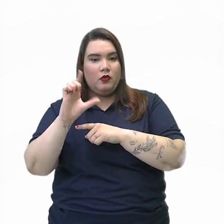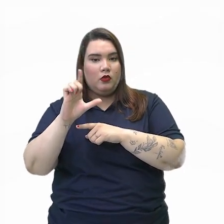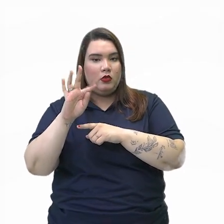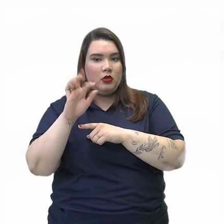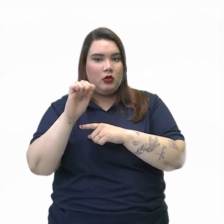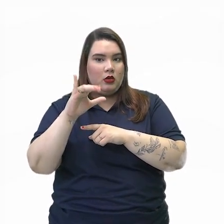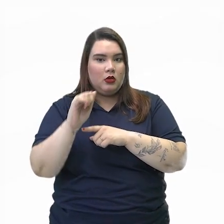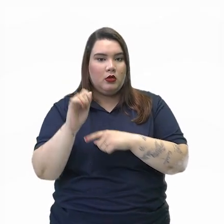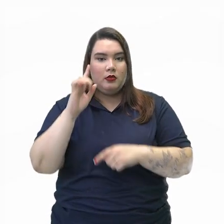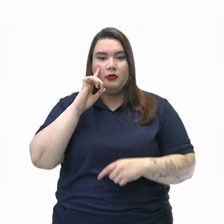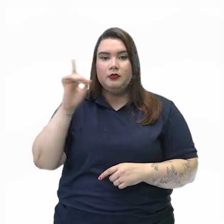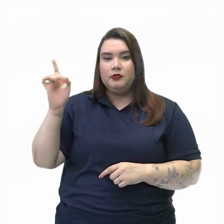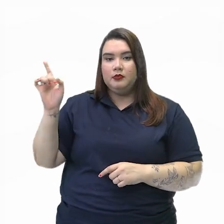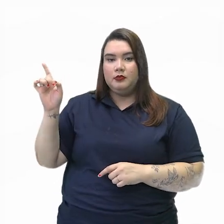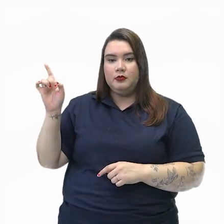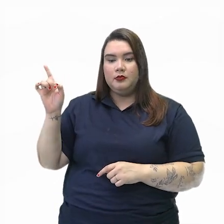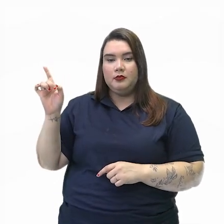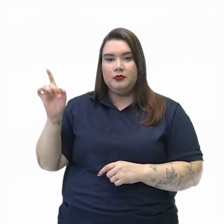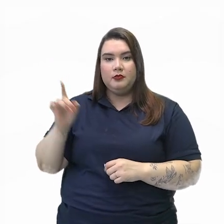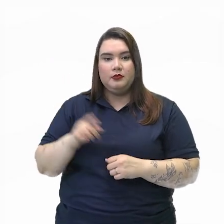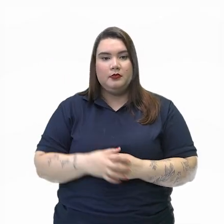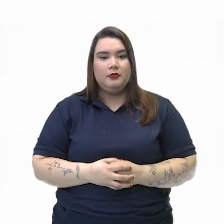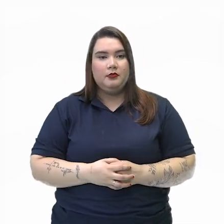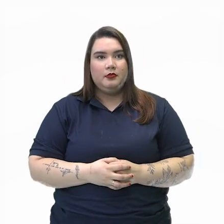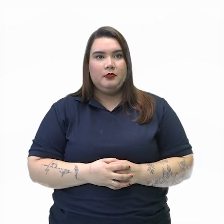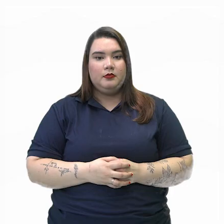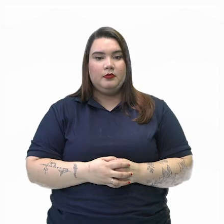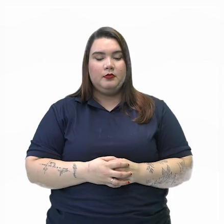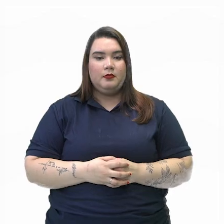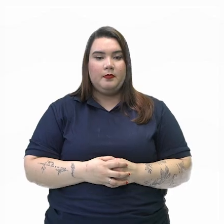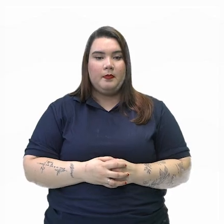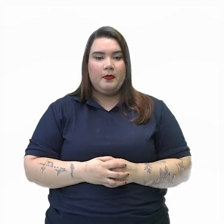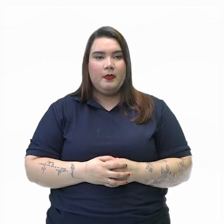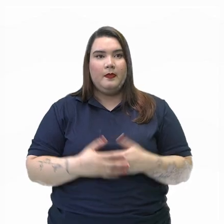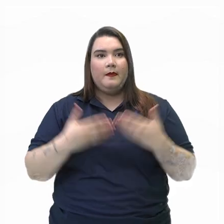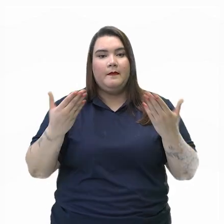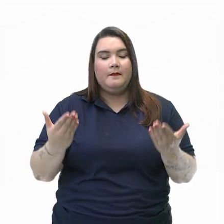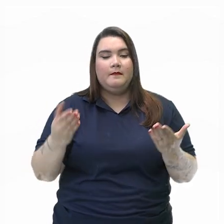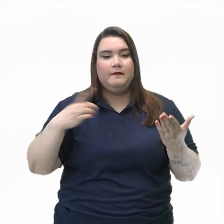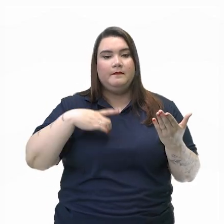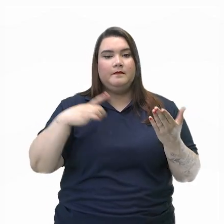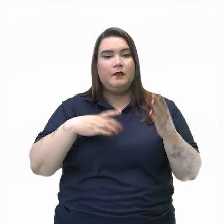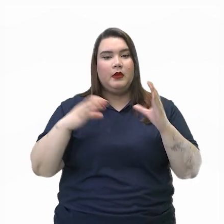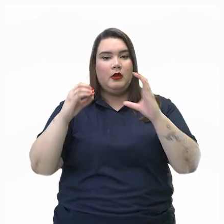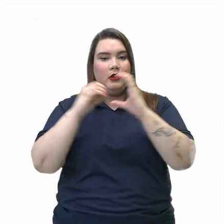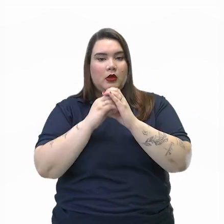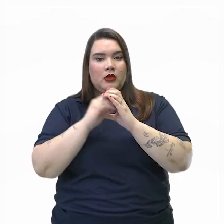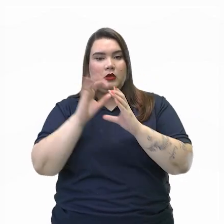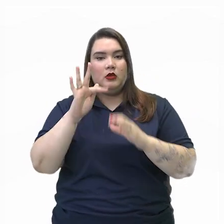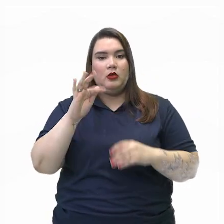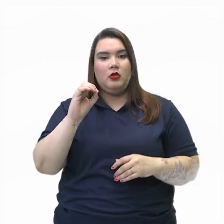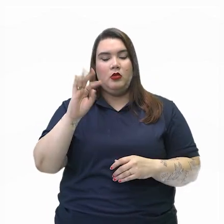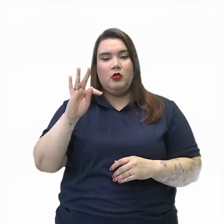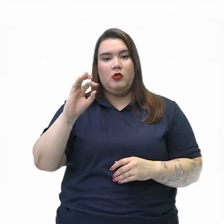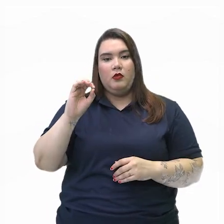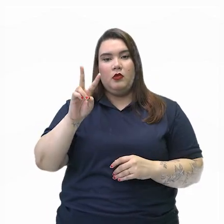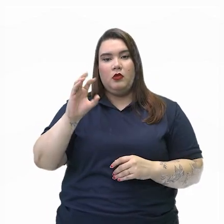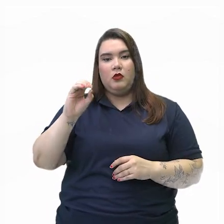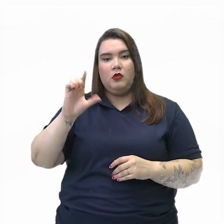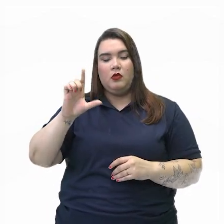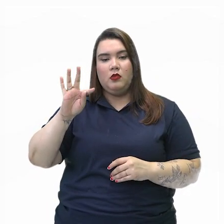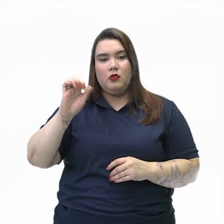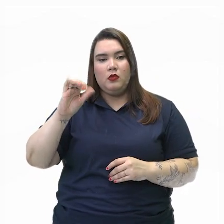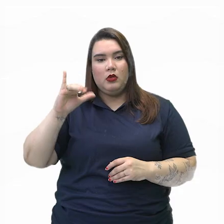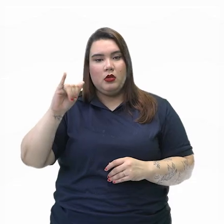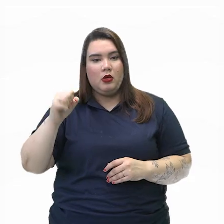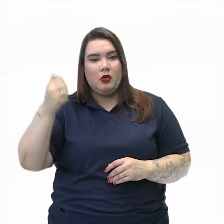aí comigo. Olha lá. Vejam aí que eu tenho as células fotovoltaicas. Você